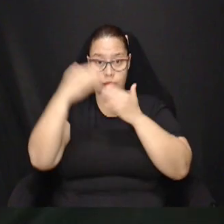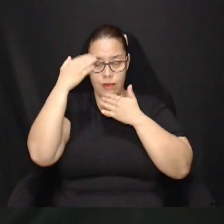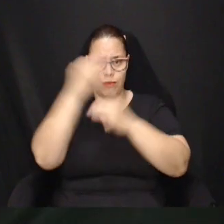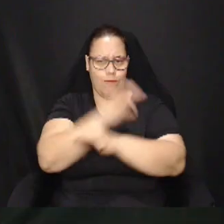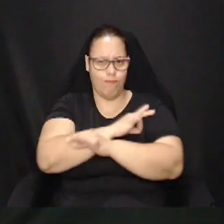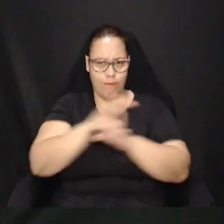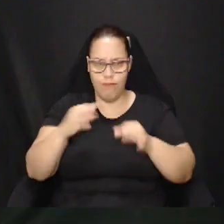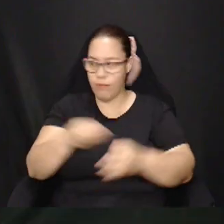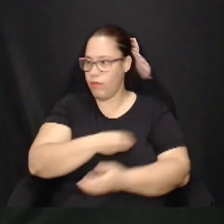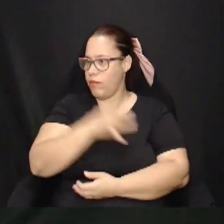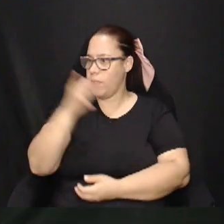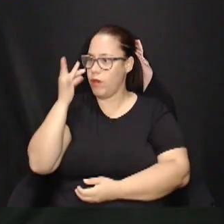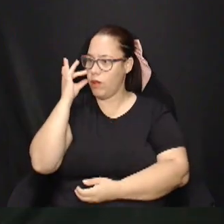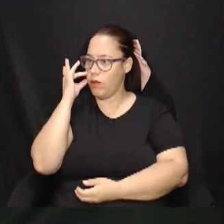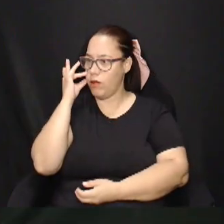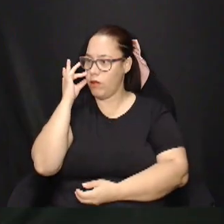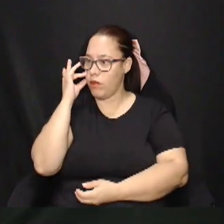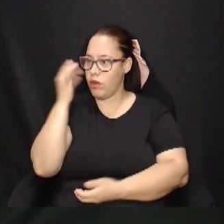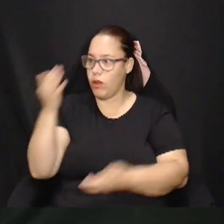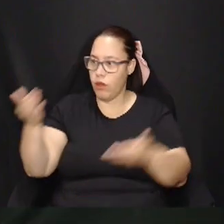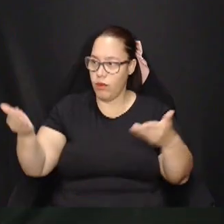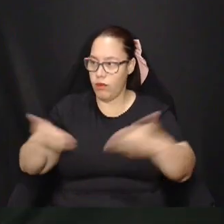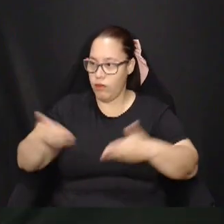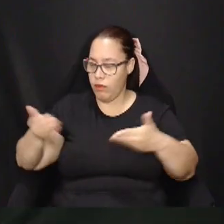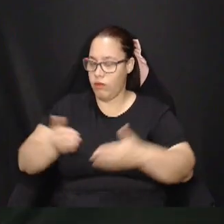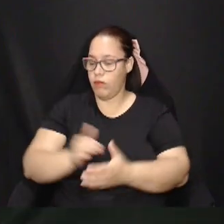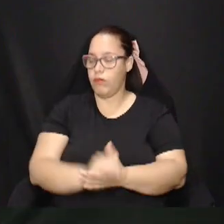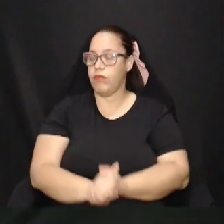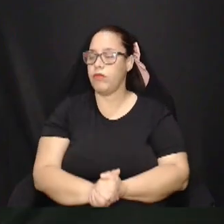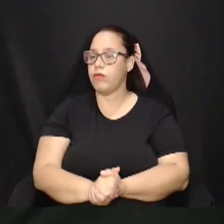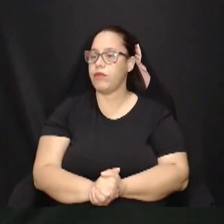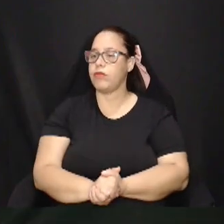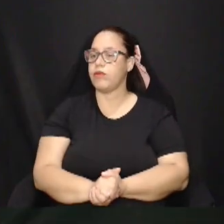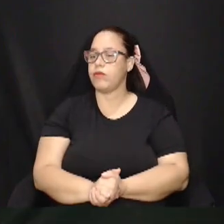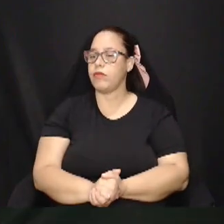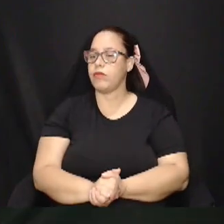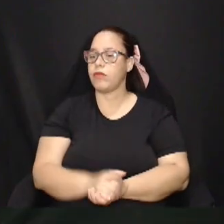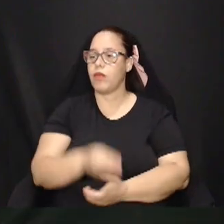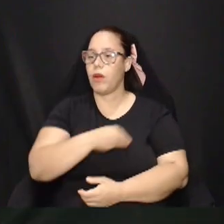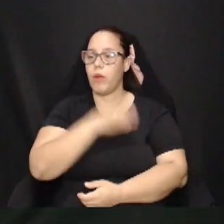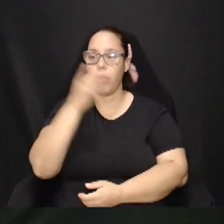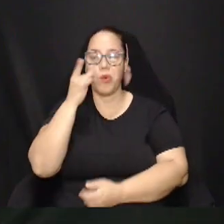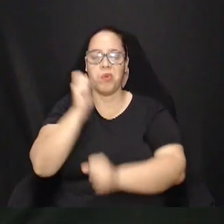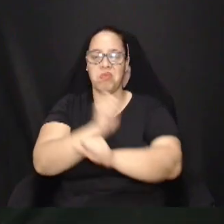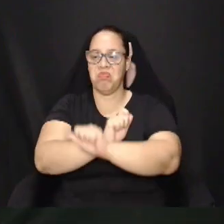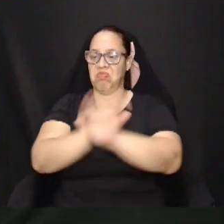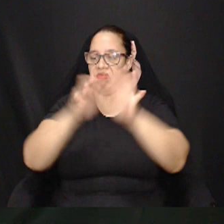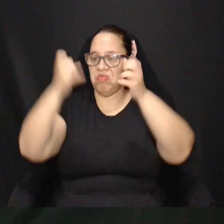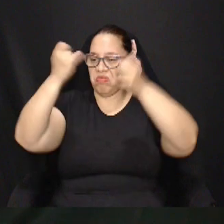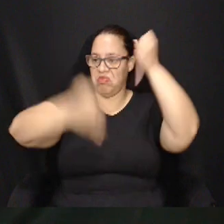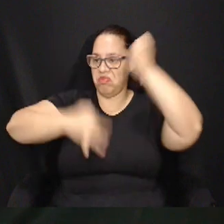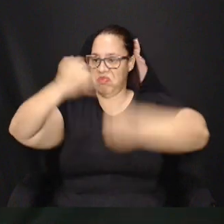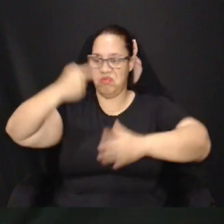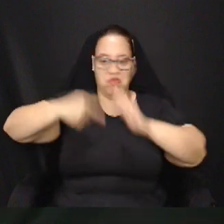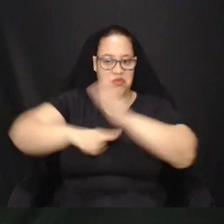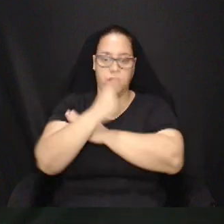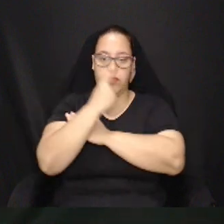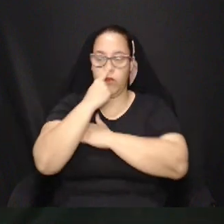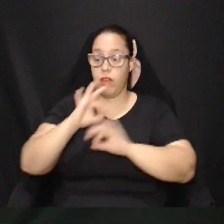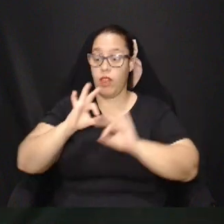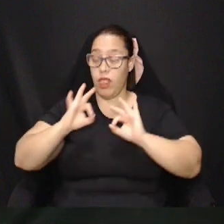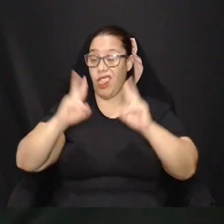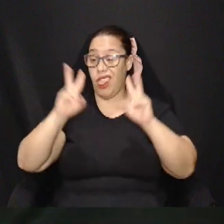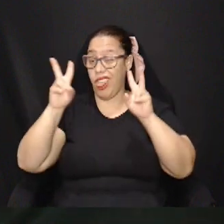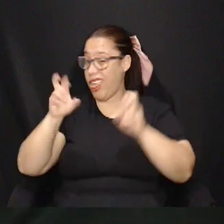de vocês aqui hoje, né, presença, clareza, profundidade nas reflexões, acho que a